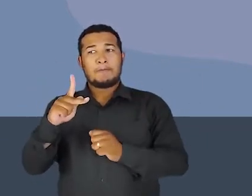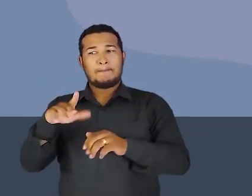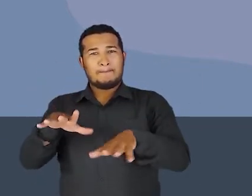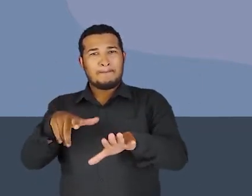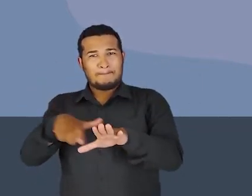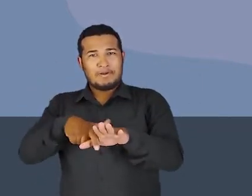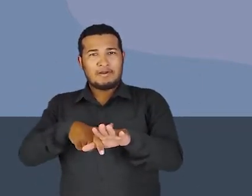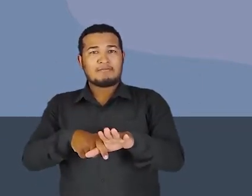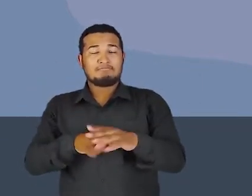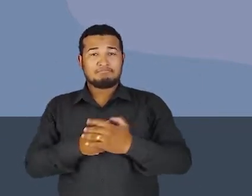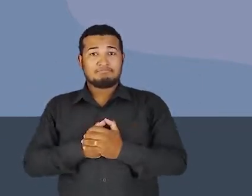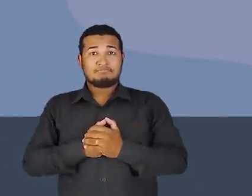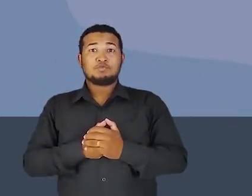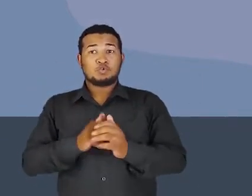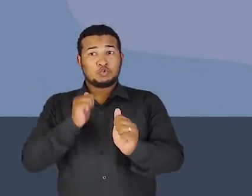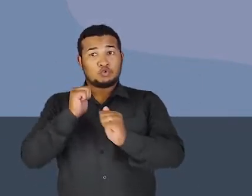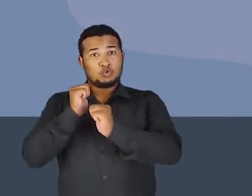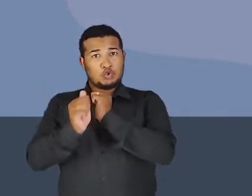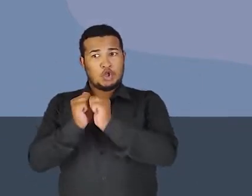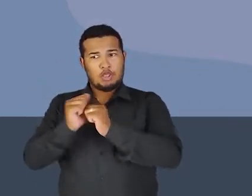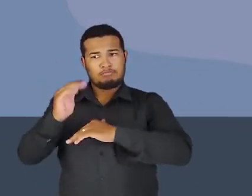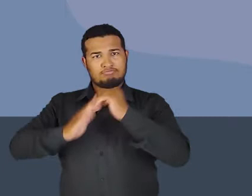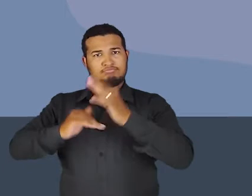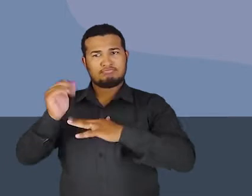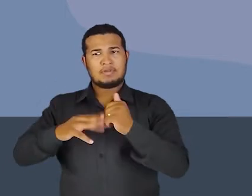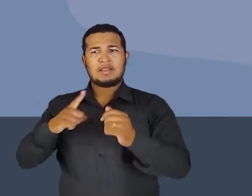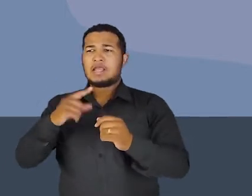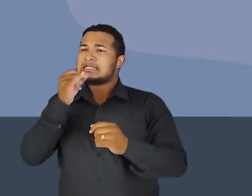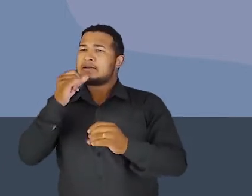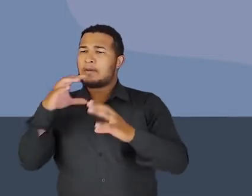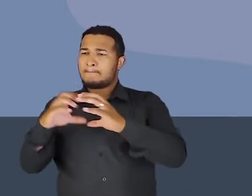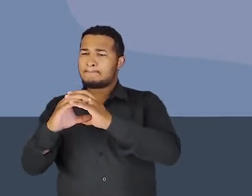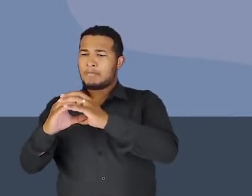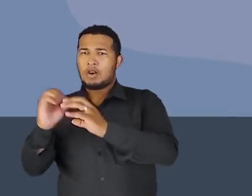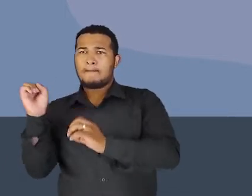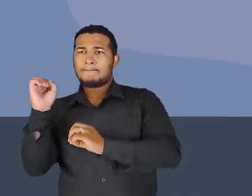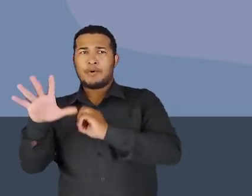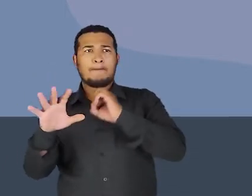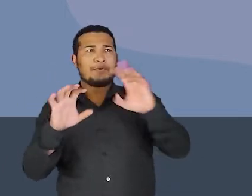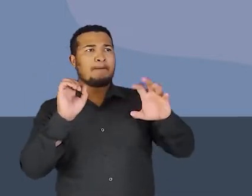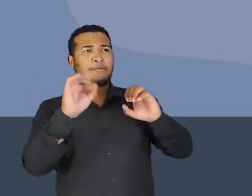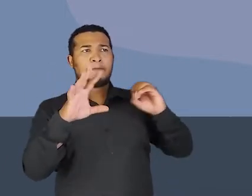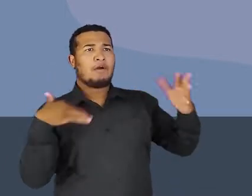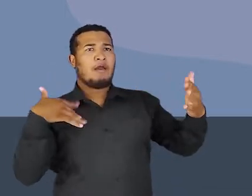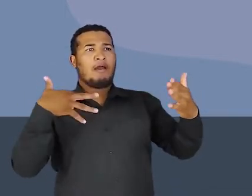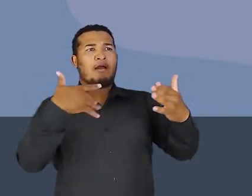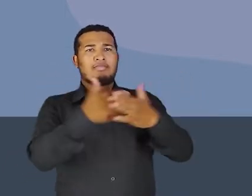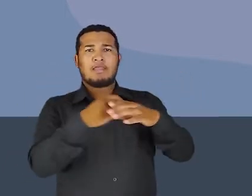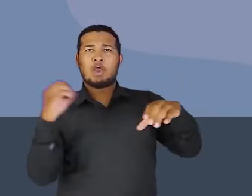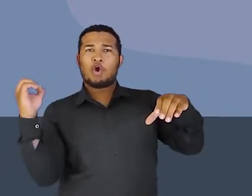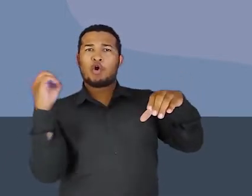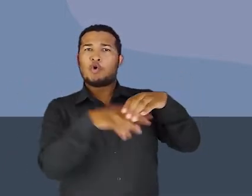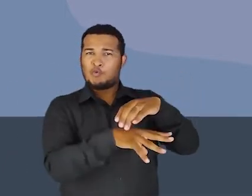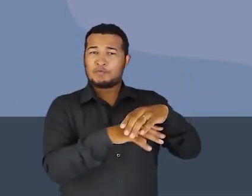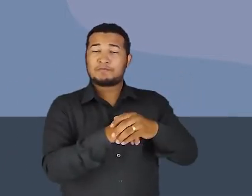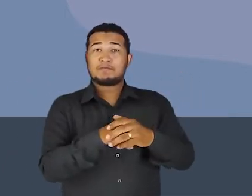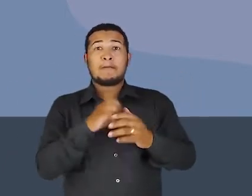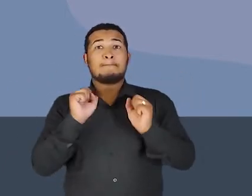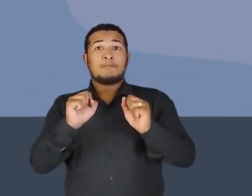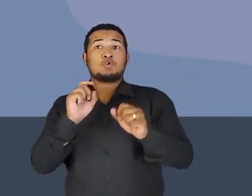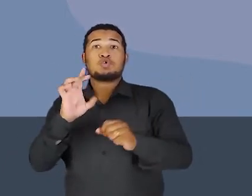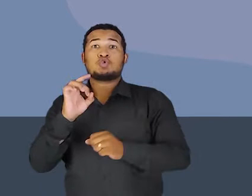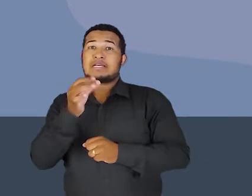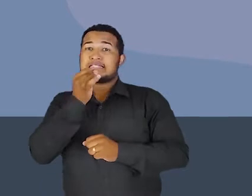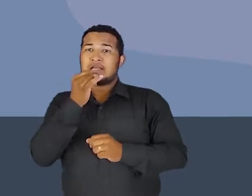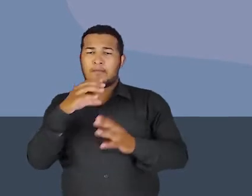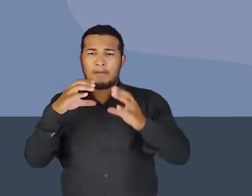movimenta a bola com as mãos por meio de passes até chegar à área do gol adversário, sendo permitido somente 3 passos